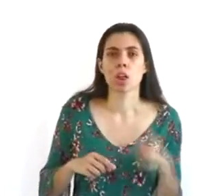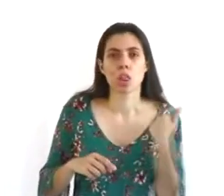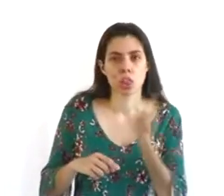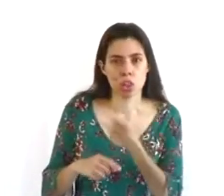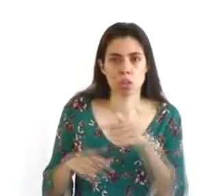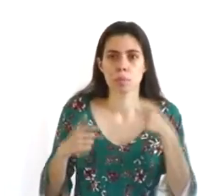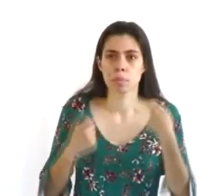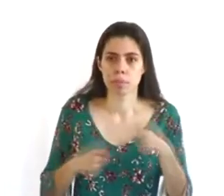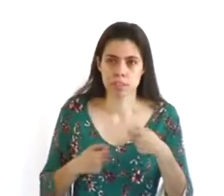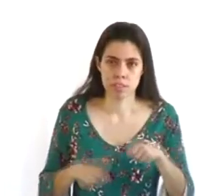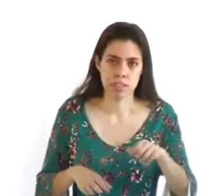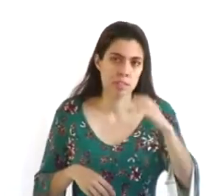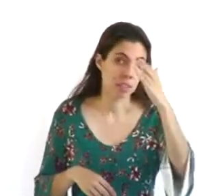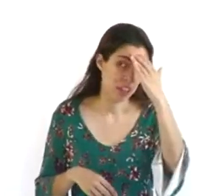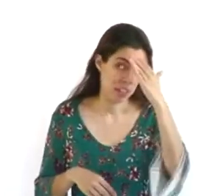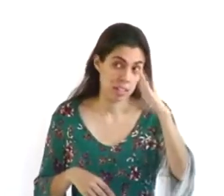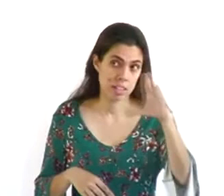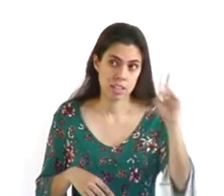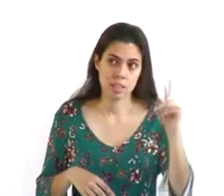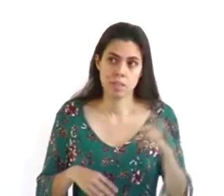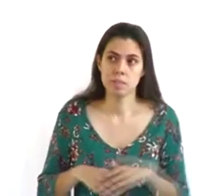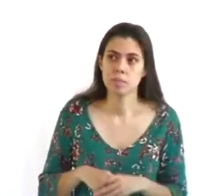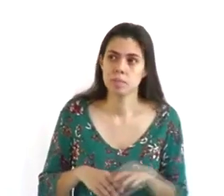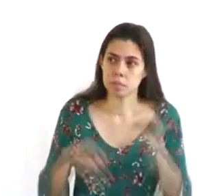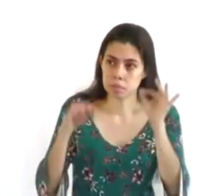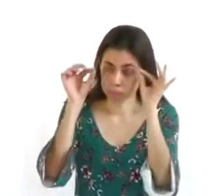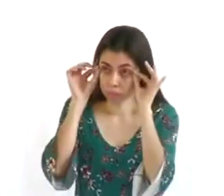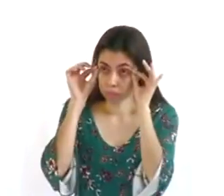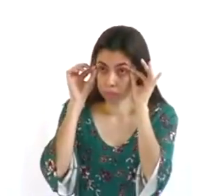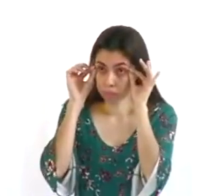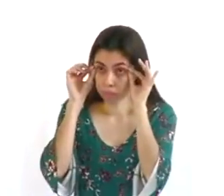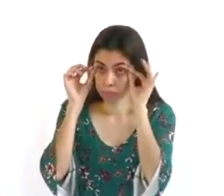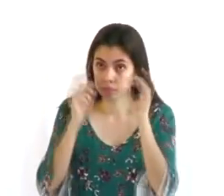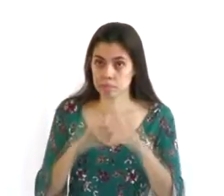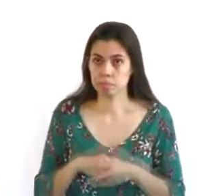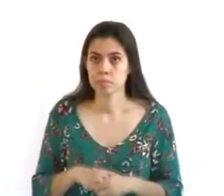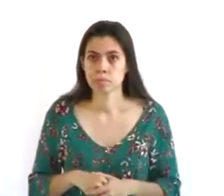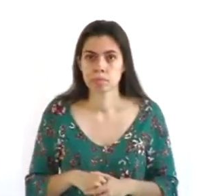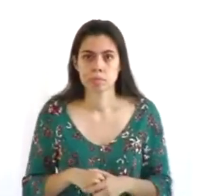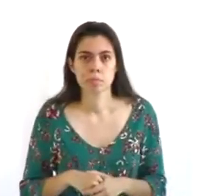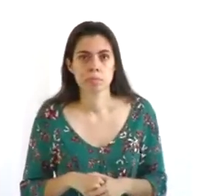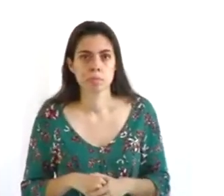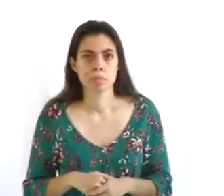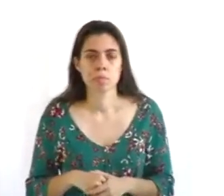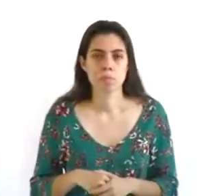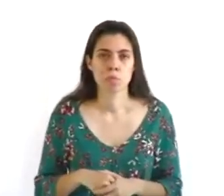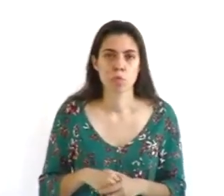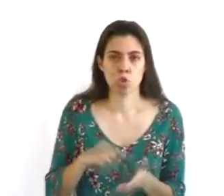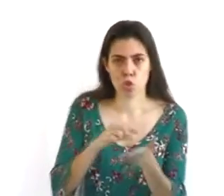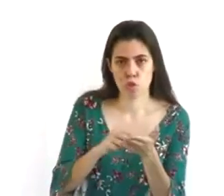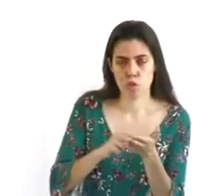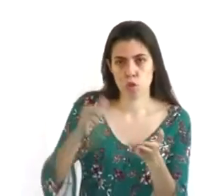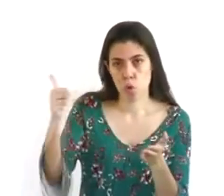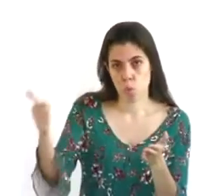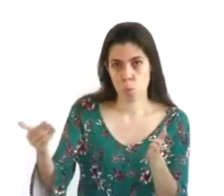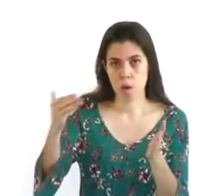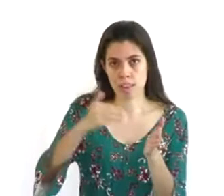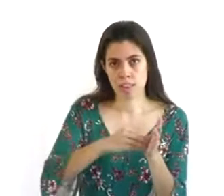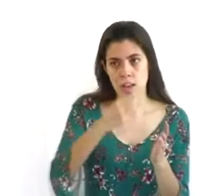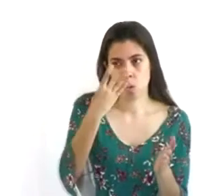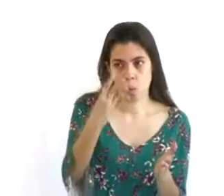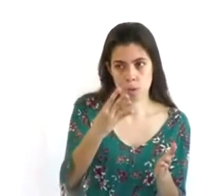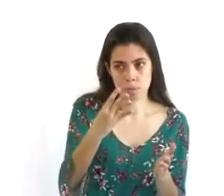de como Israel entoava este cântico. Logo no início, dos versos 1 ao verso 4,